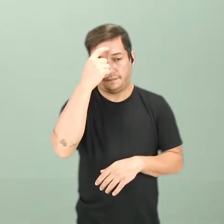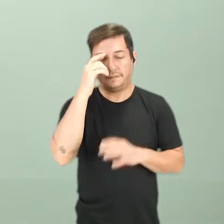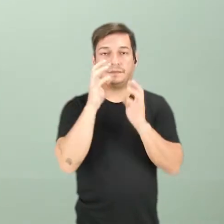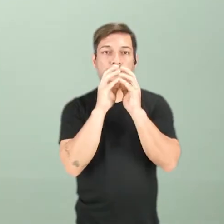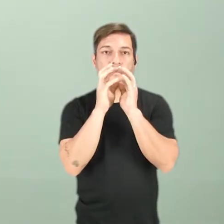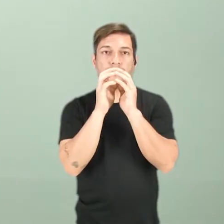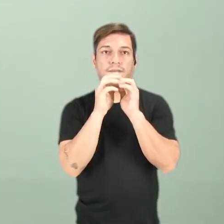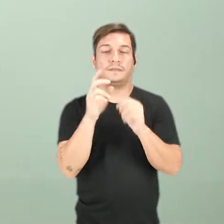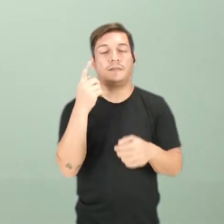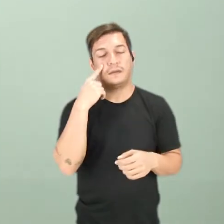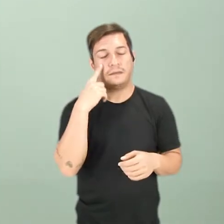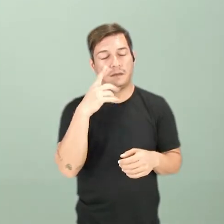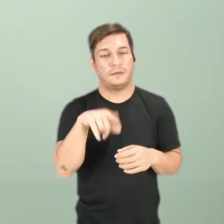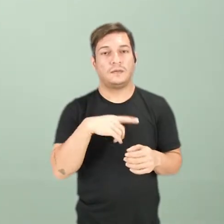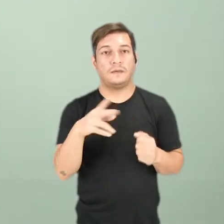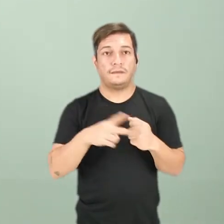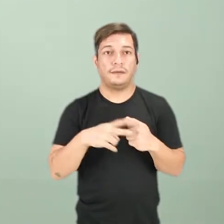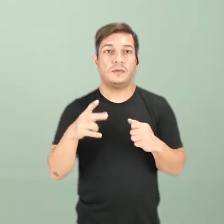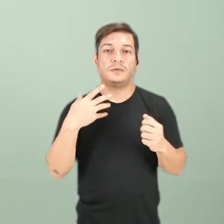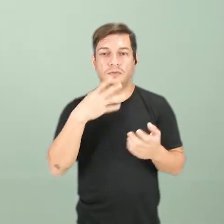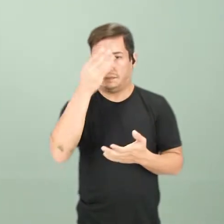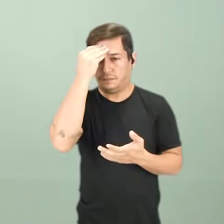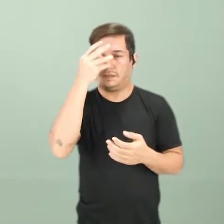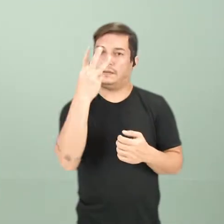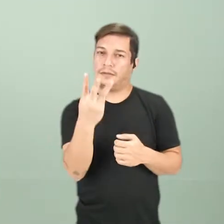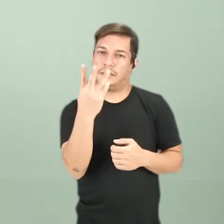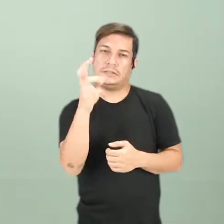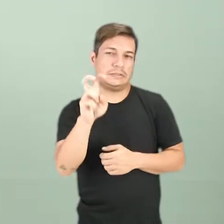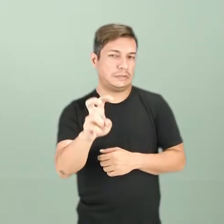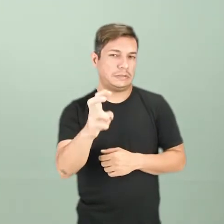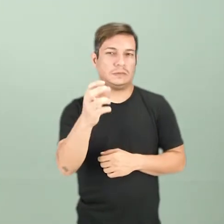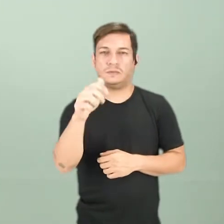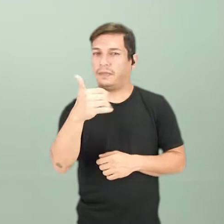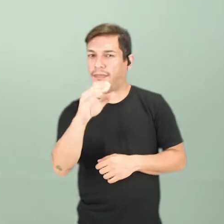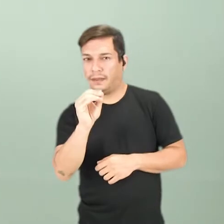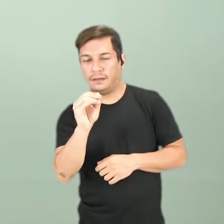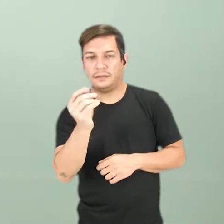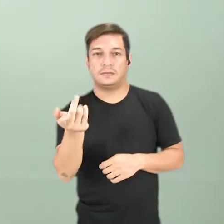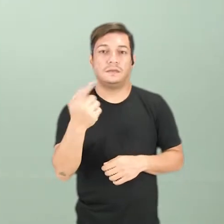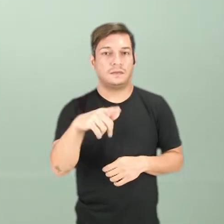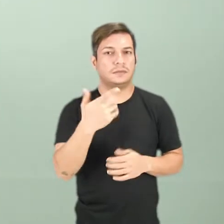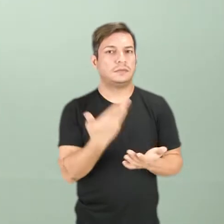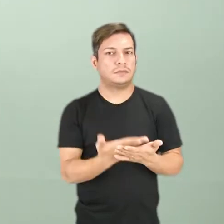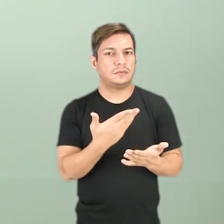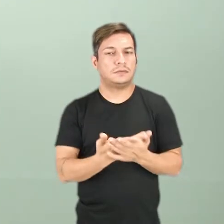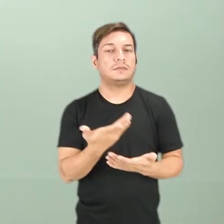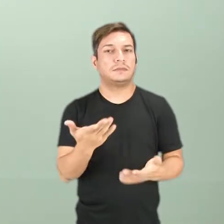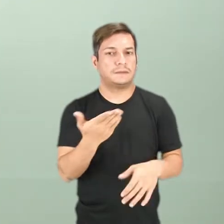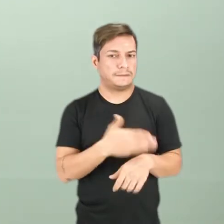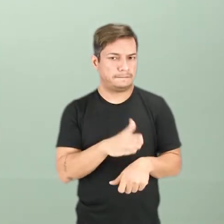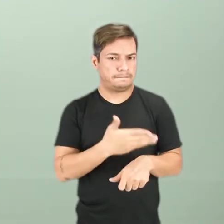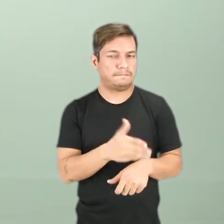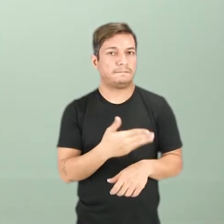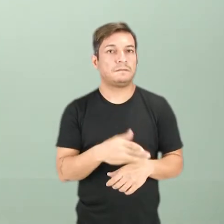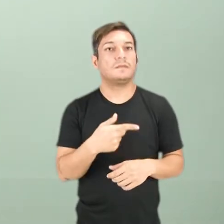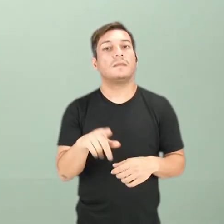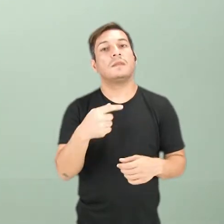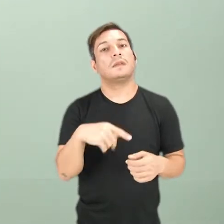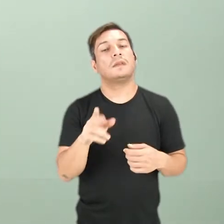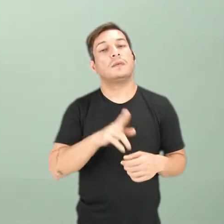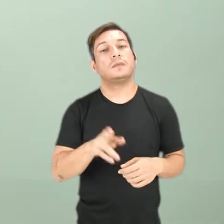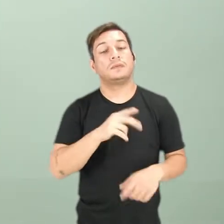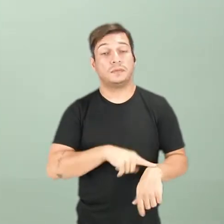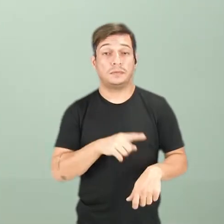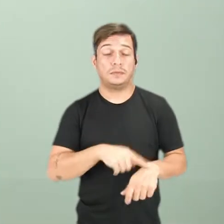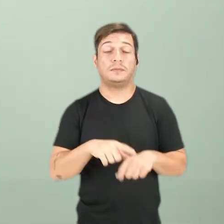aí, diga, hoje eu vou decorar 3, hoje eu vou decorar 5, hoje eu vou decorar 10. Você é um estudante profissional, então gaste o seu